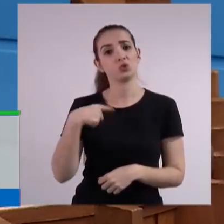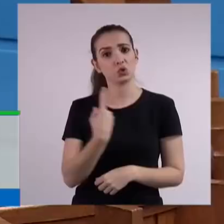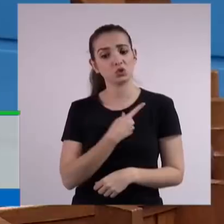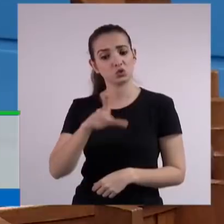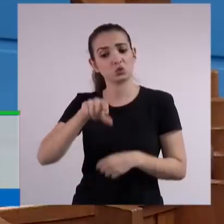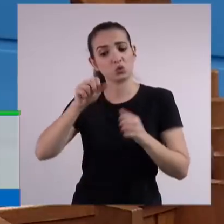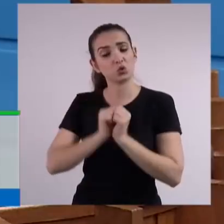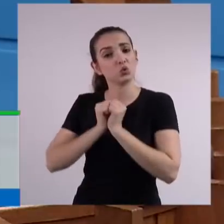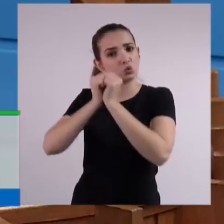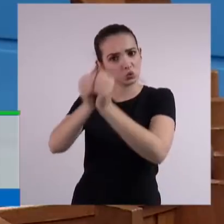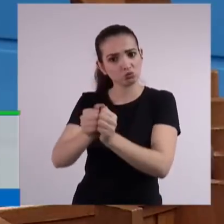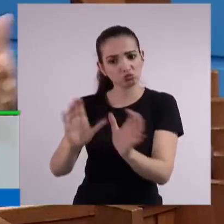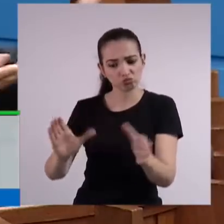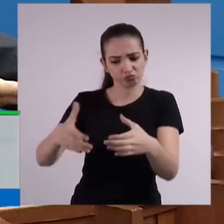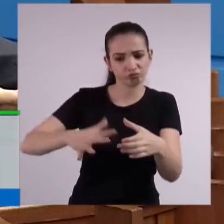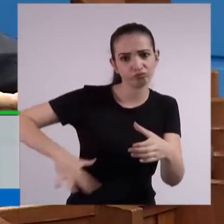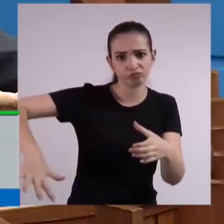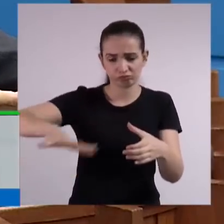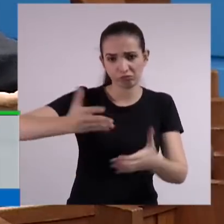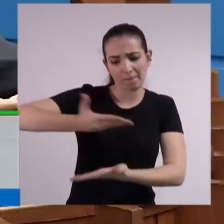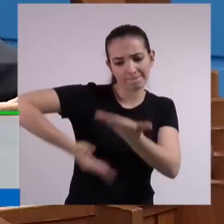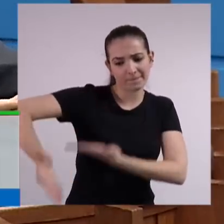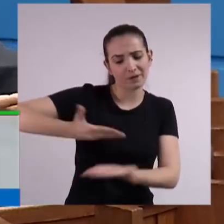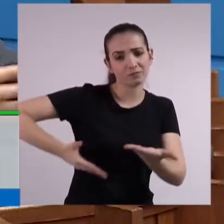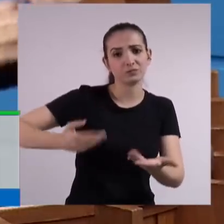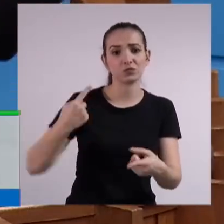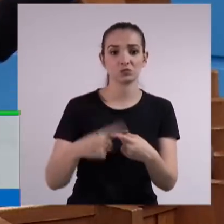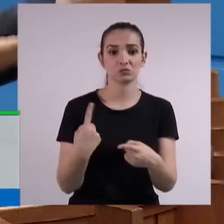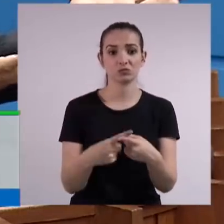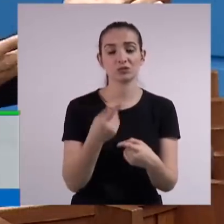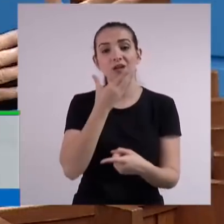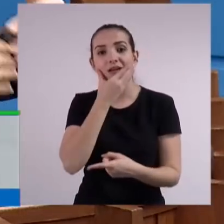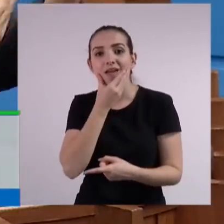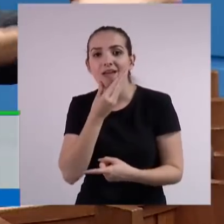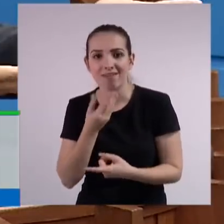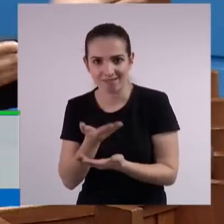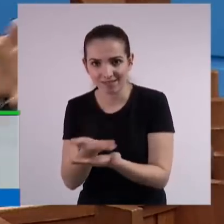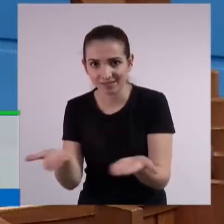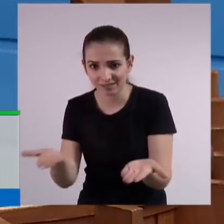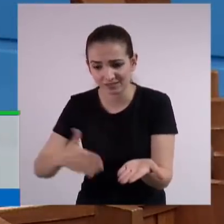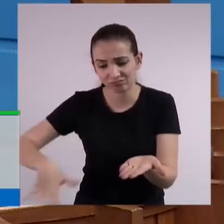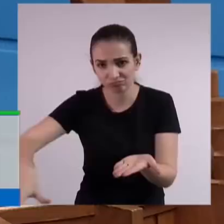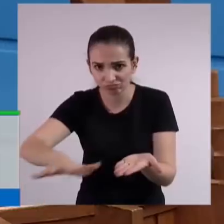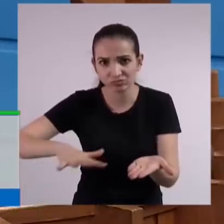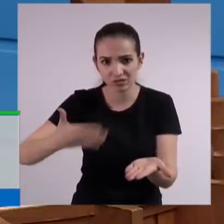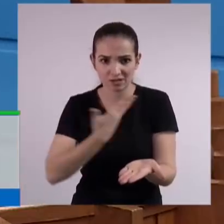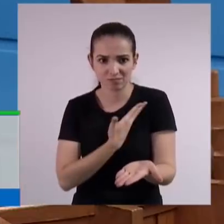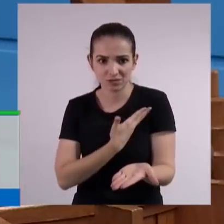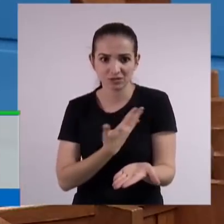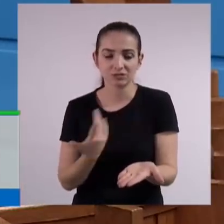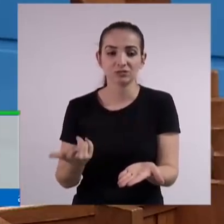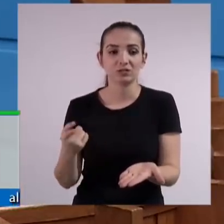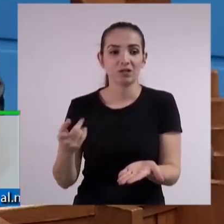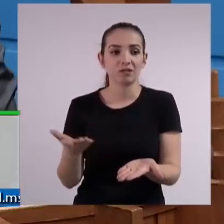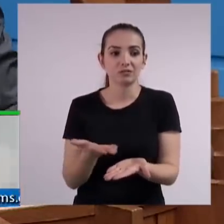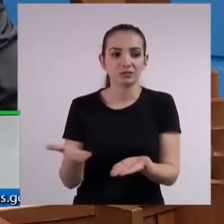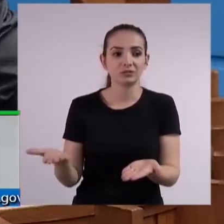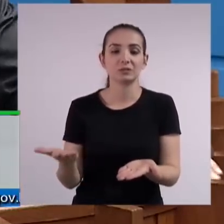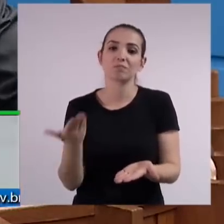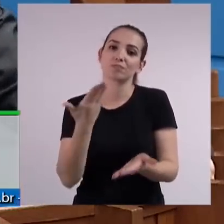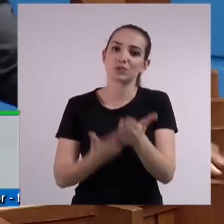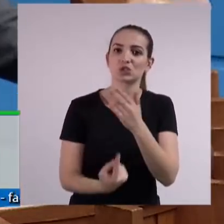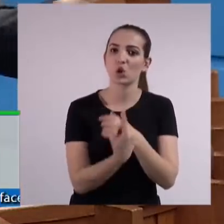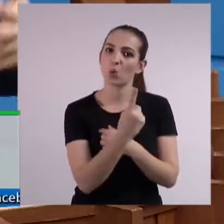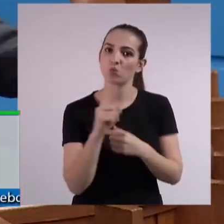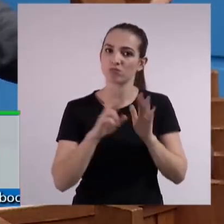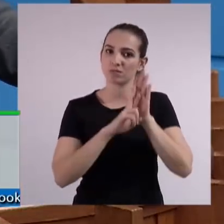com eles, porque, na verdade, eles perderiam, em tese, porque não veio o processo eleitoral, mas o representante